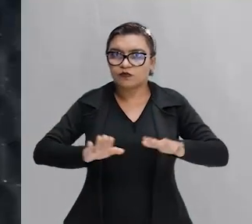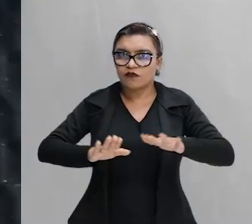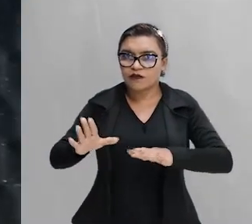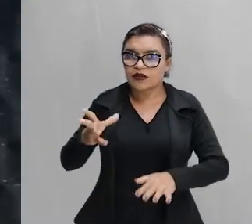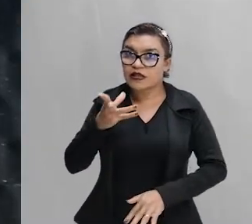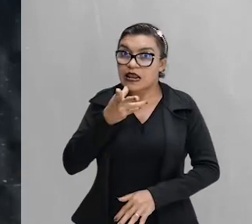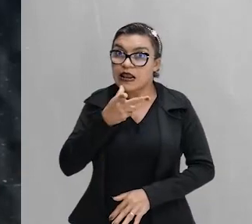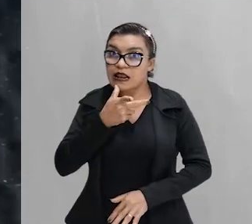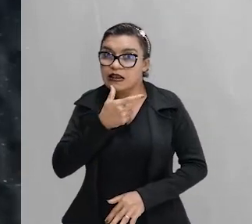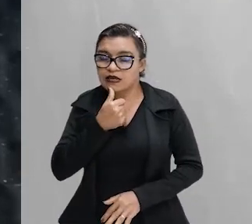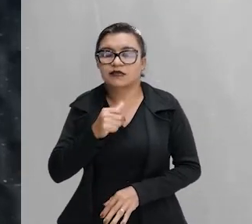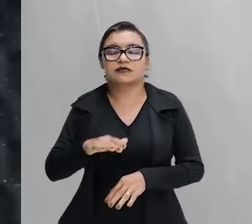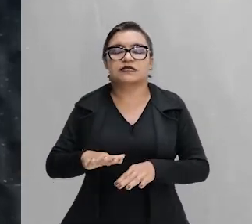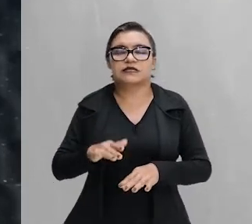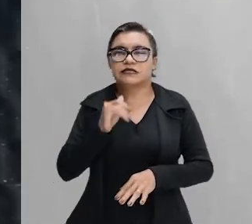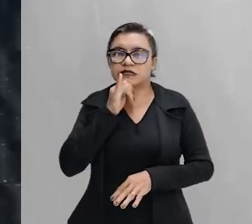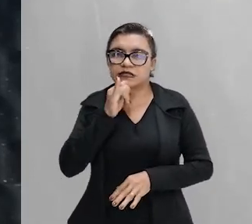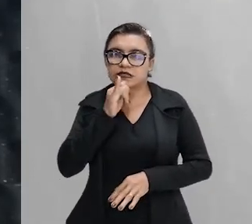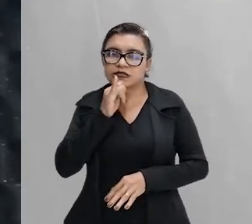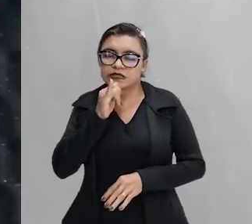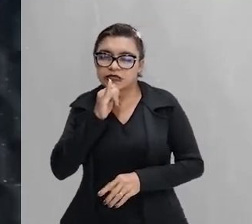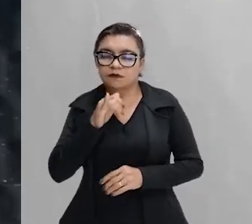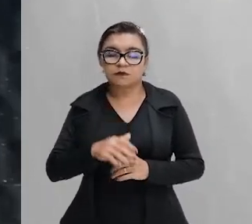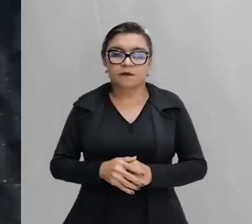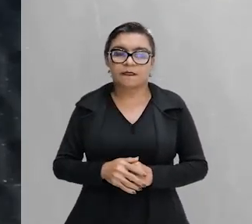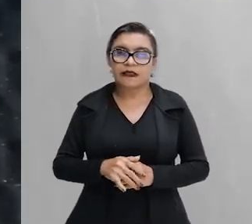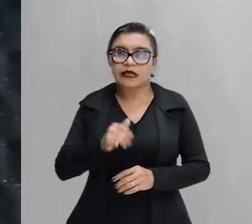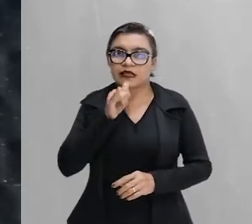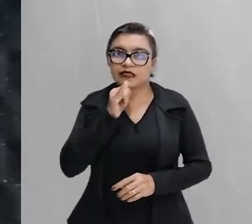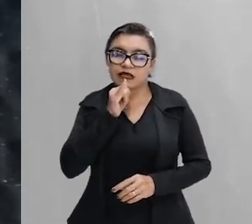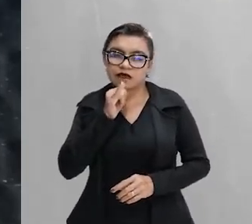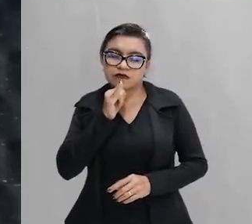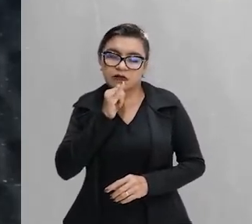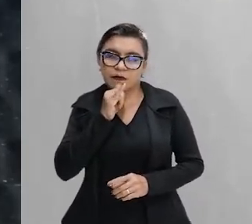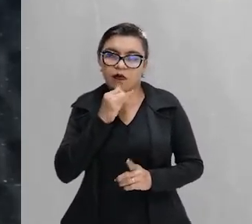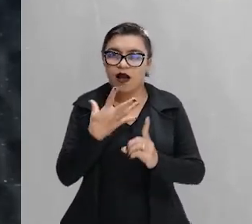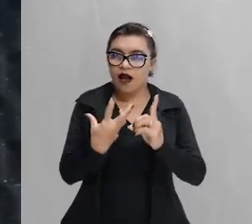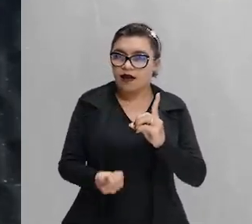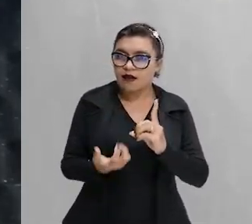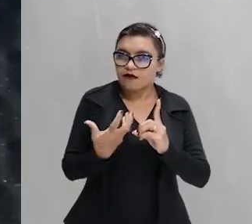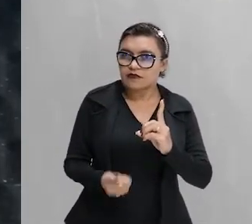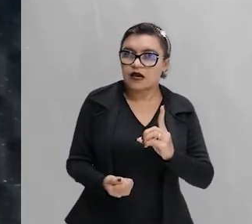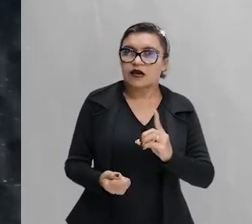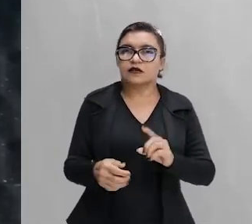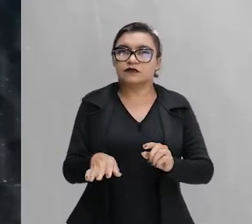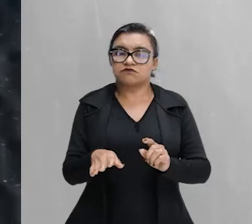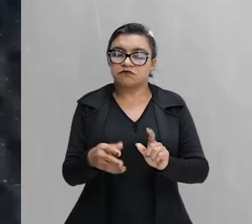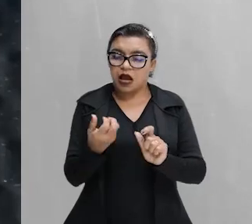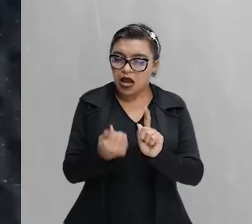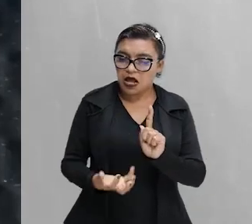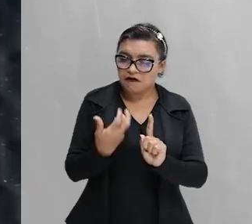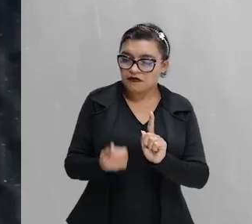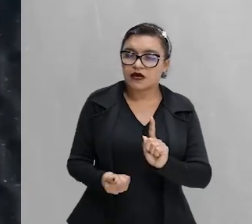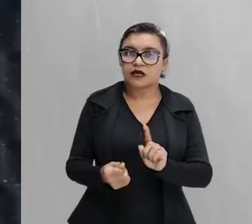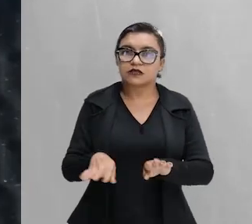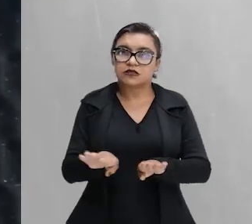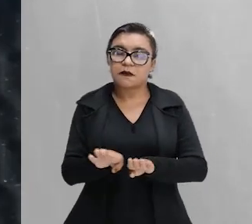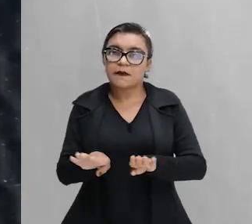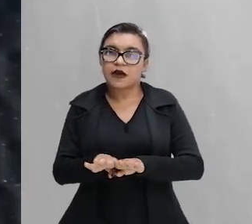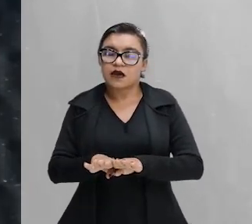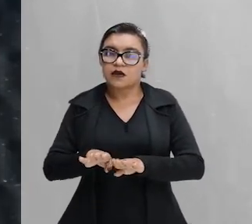Até pela questão da influência que tem a gravidade e do movimento, né, do círculo, da circunferência que ele